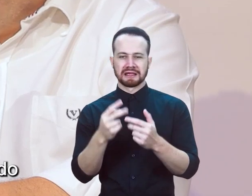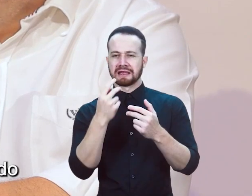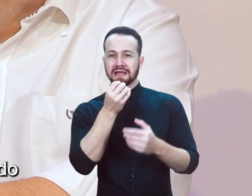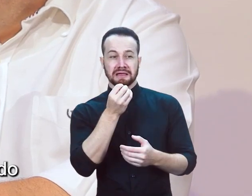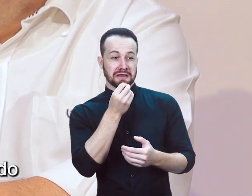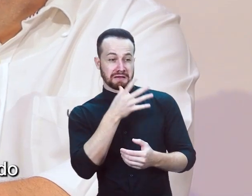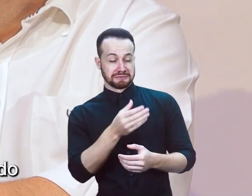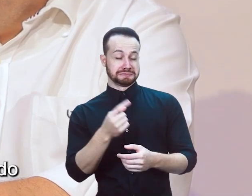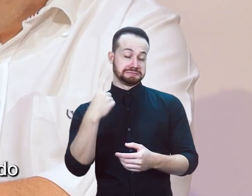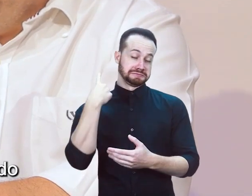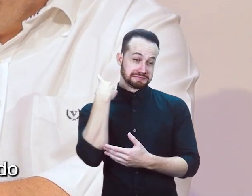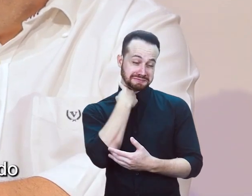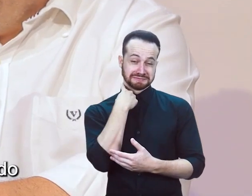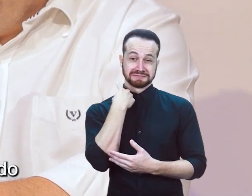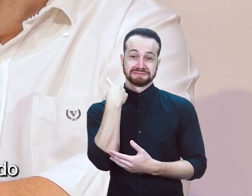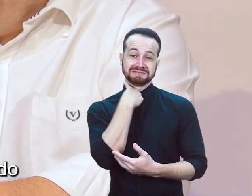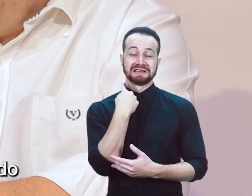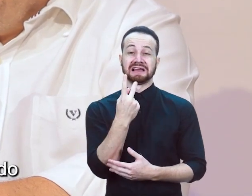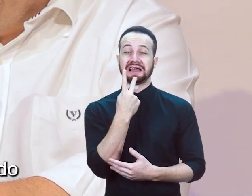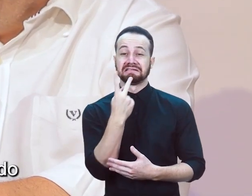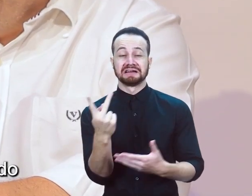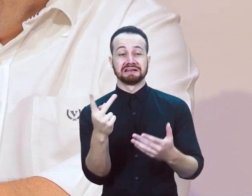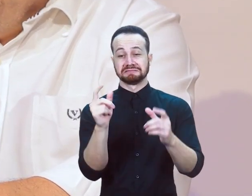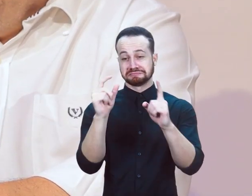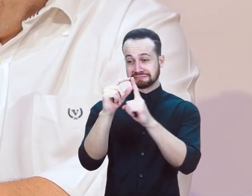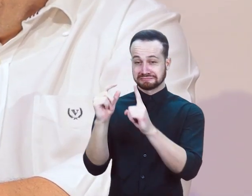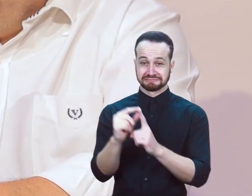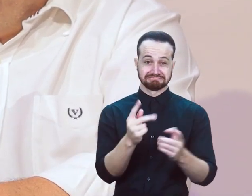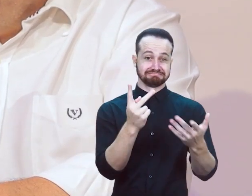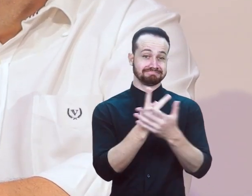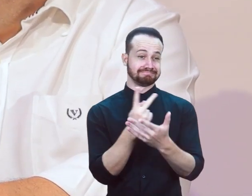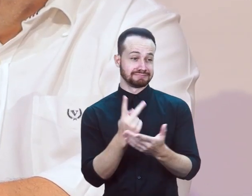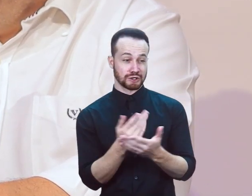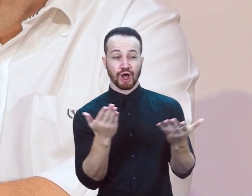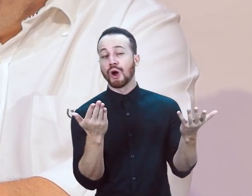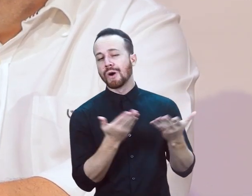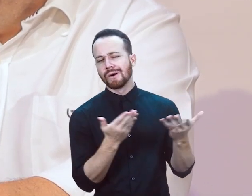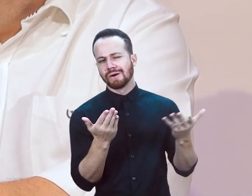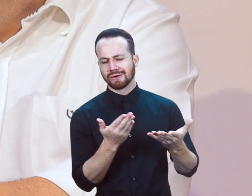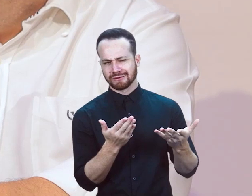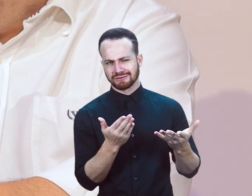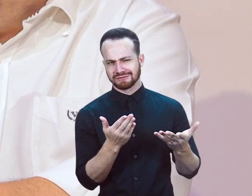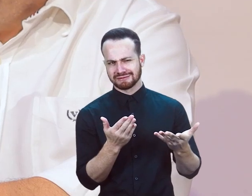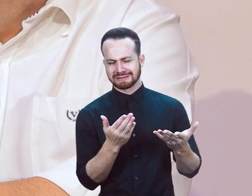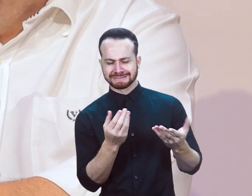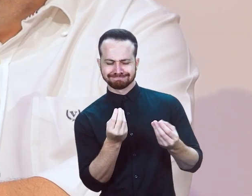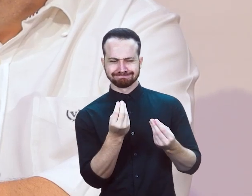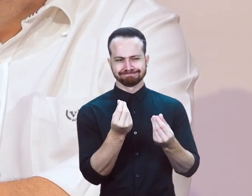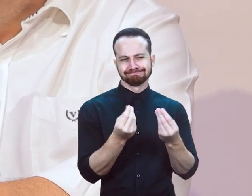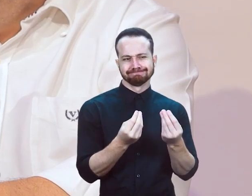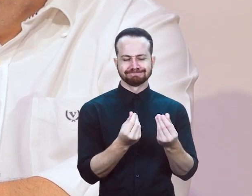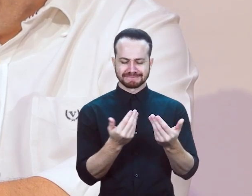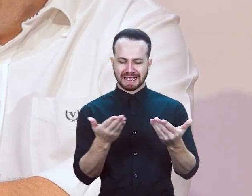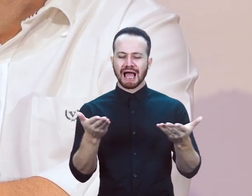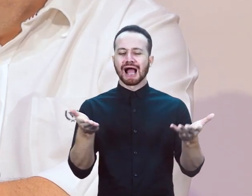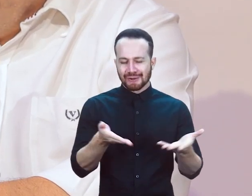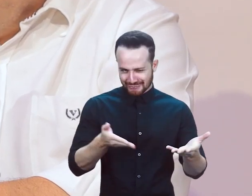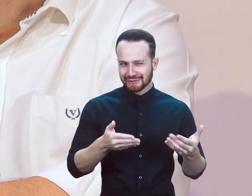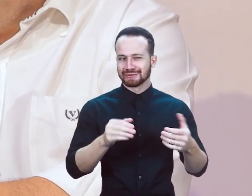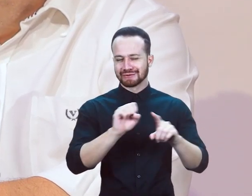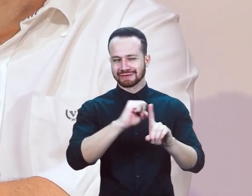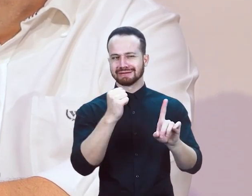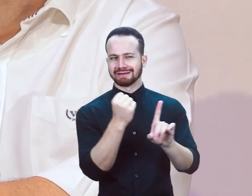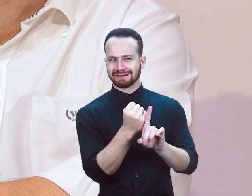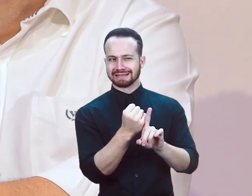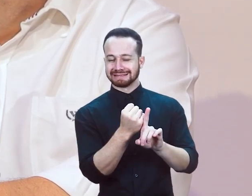o preguiçoso, o que falava errado. Hoje não tem espaço na nossa sociedade